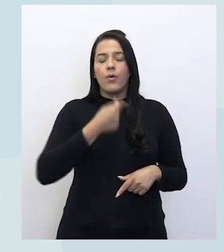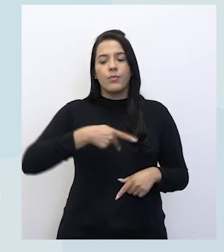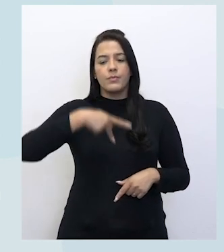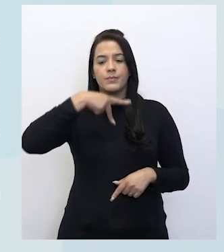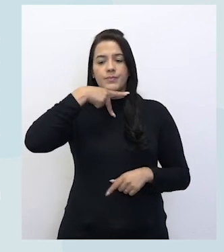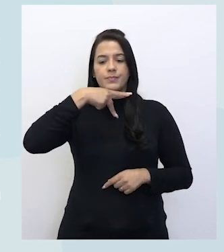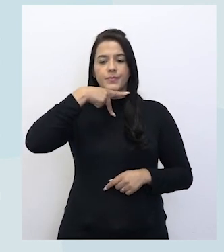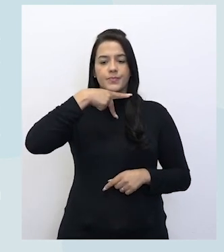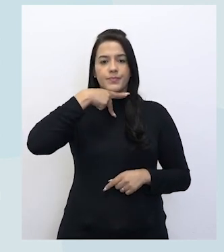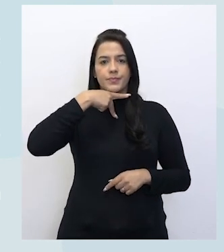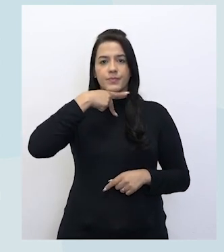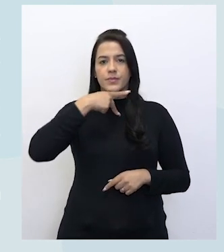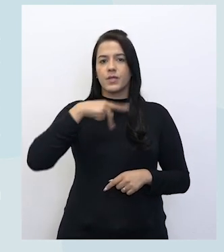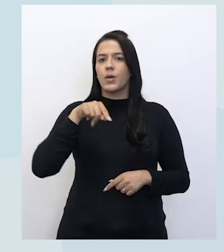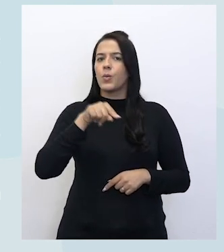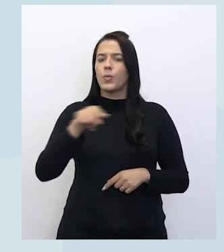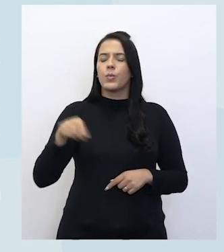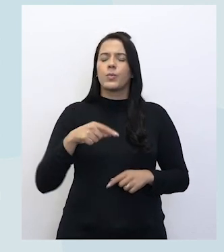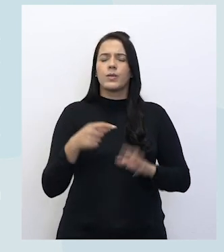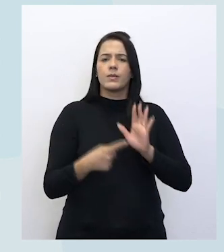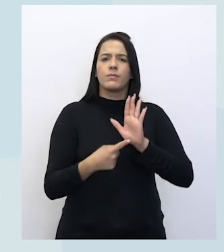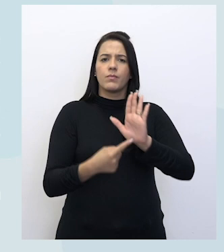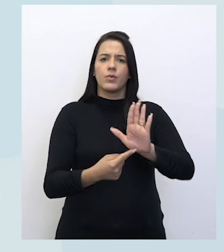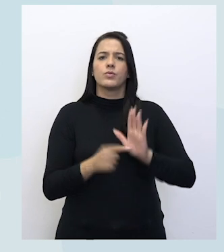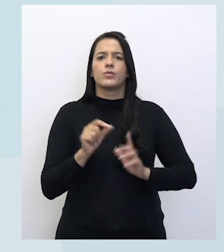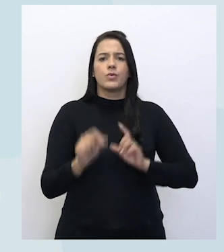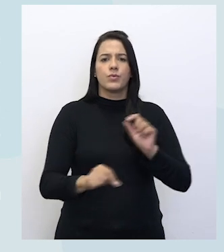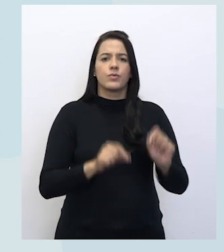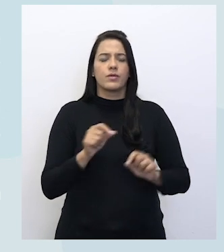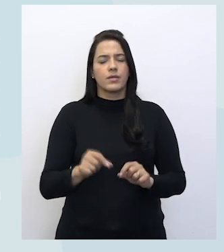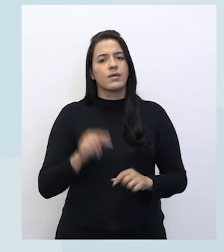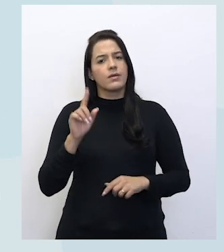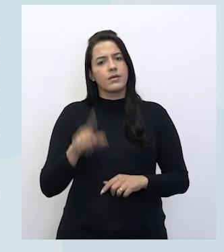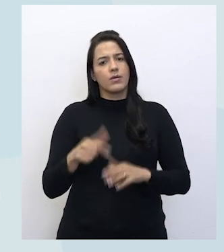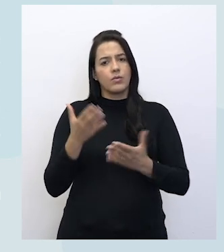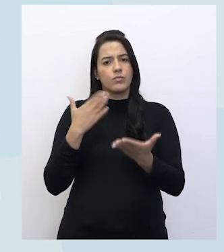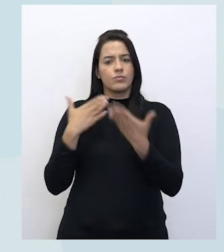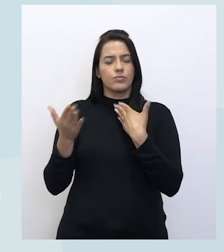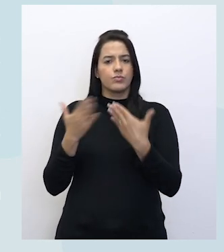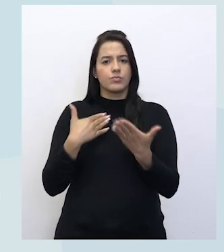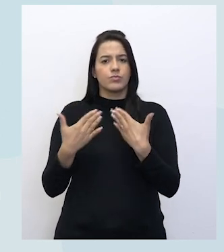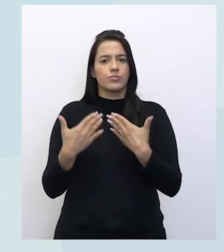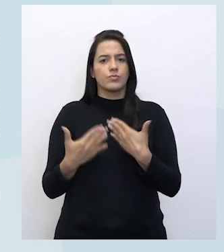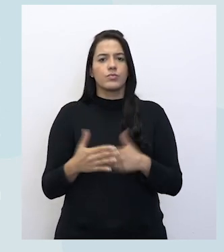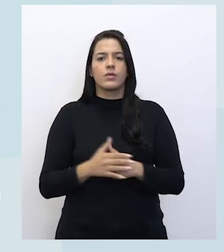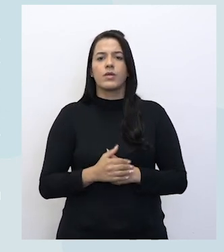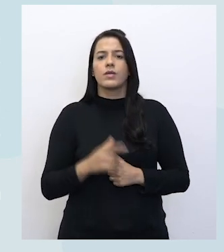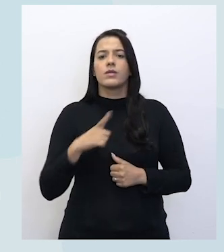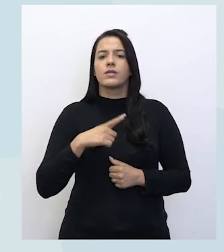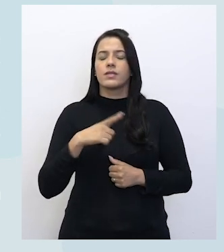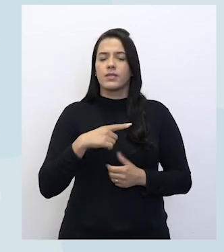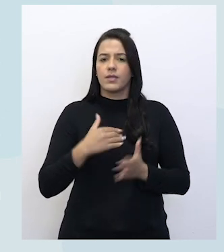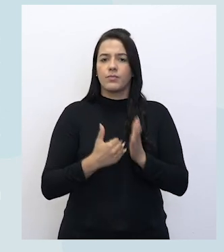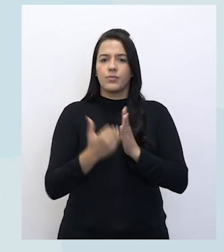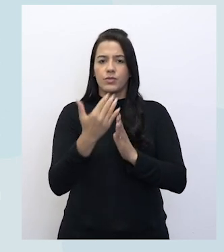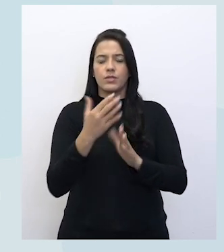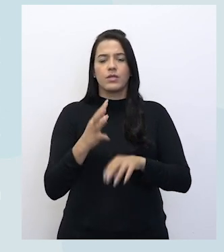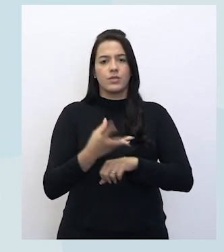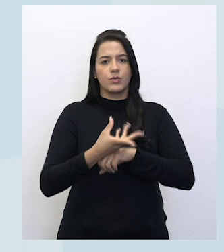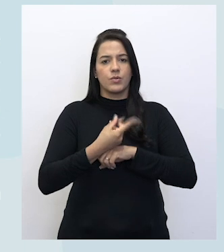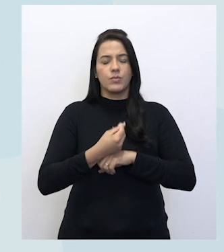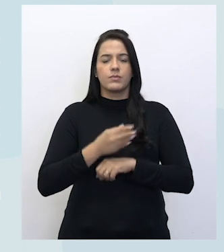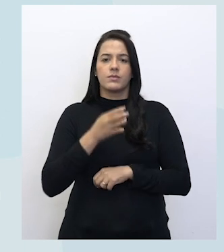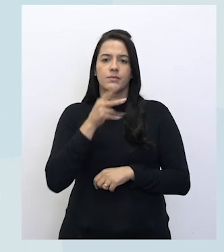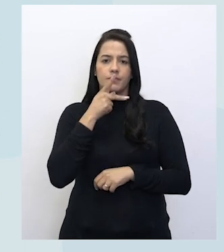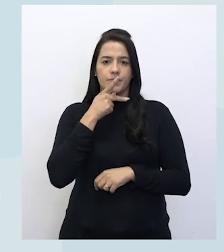na sua obra O Banquete, né? Que é um diálogo como o mais das obras platônicas. Então ele diz assim,